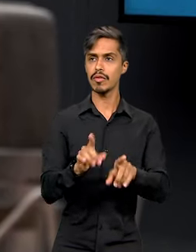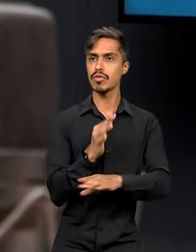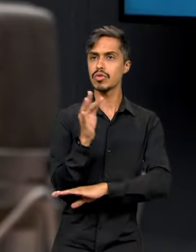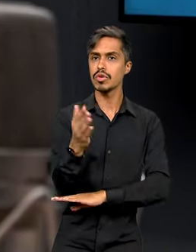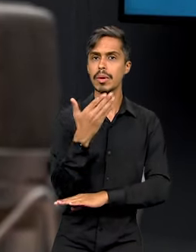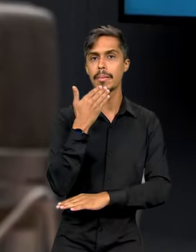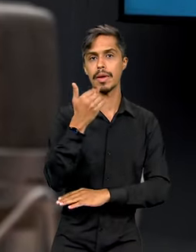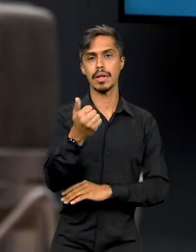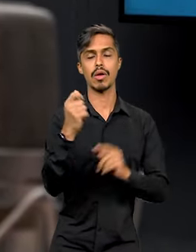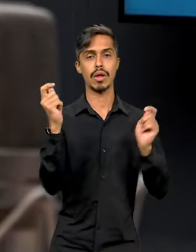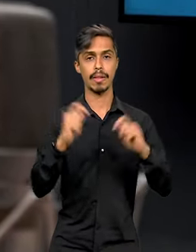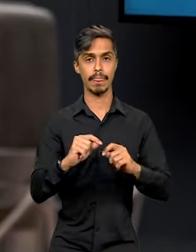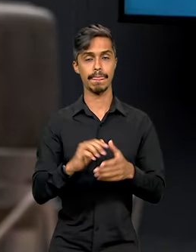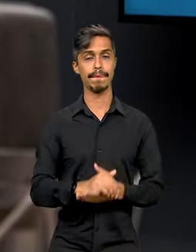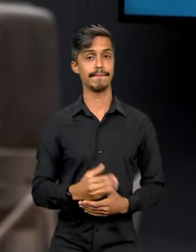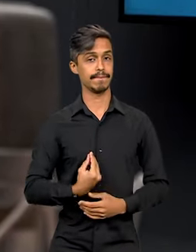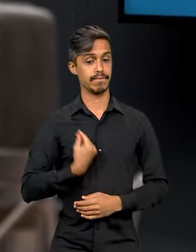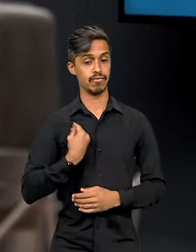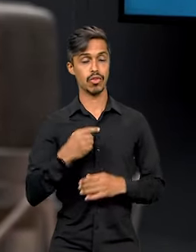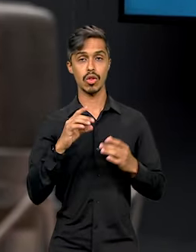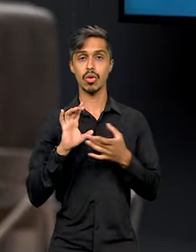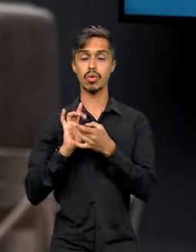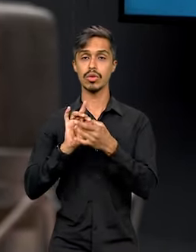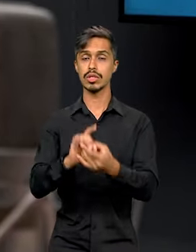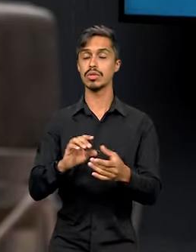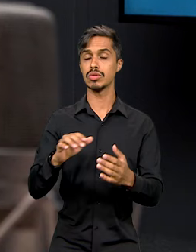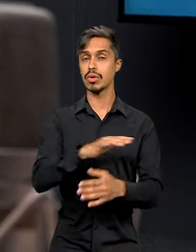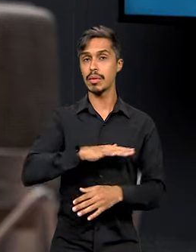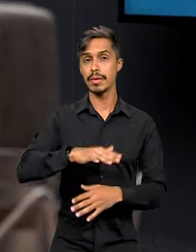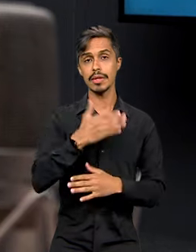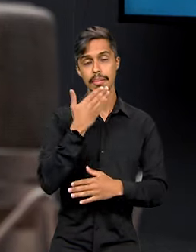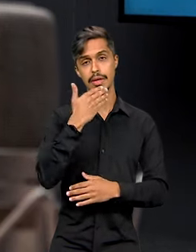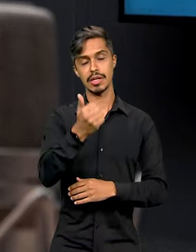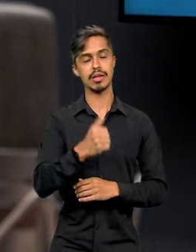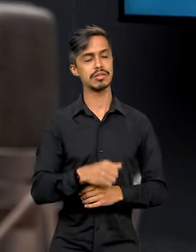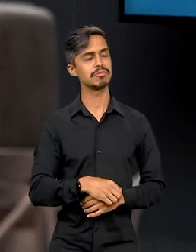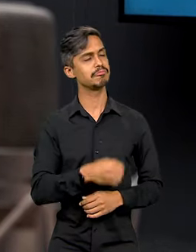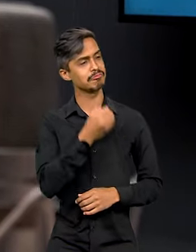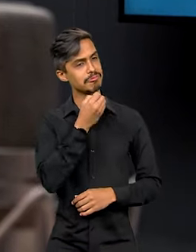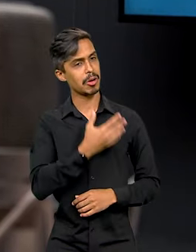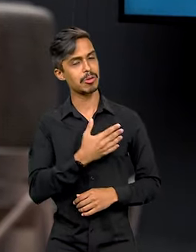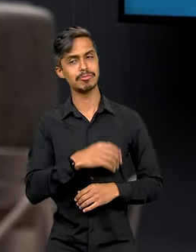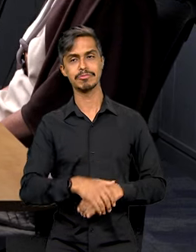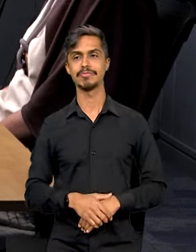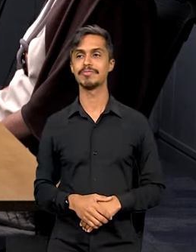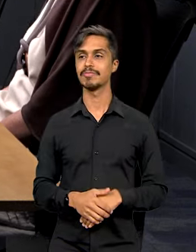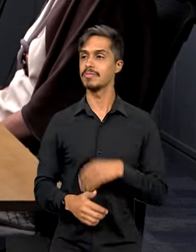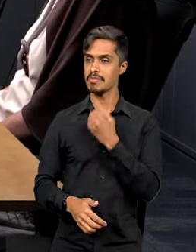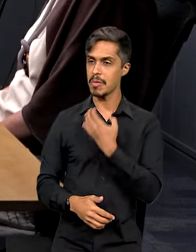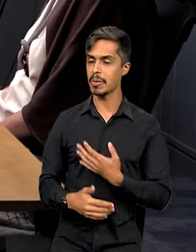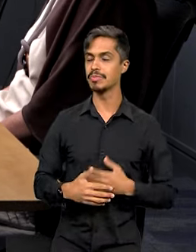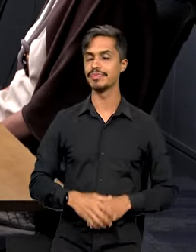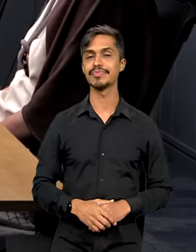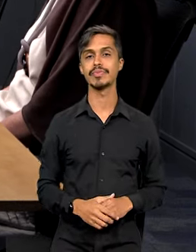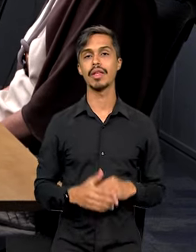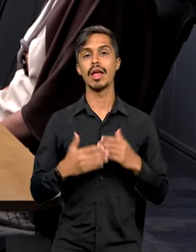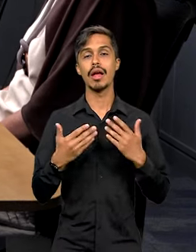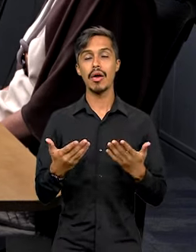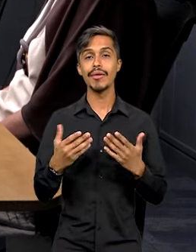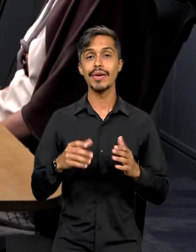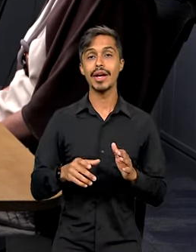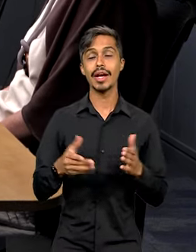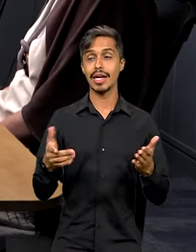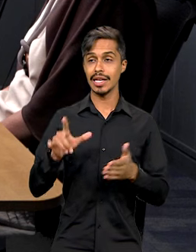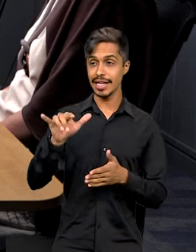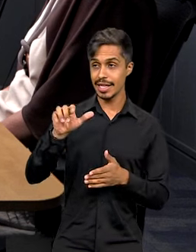melhor para viv agora bem tamb num contexto ambiente melhor bom agora Secret antes de